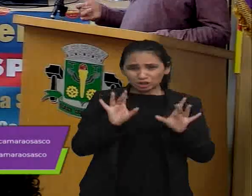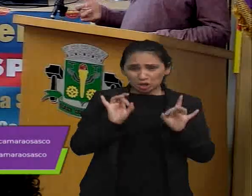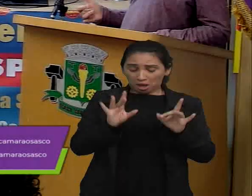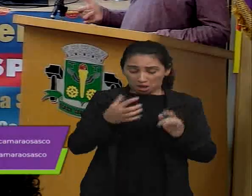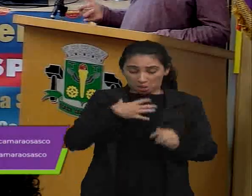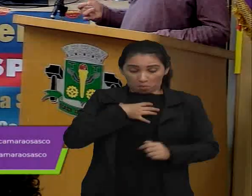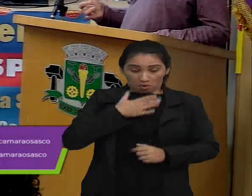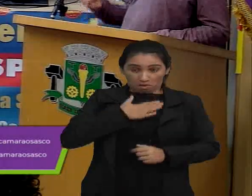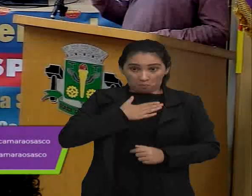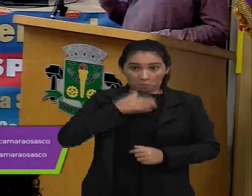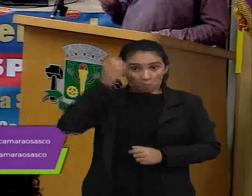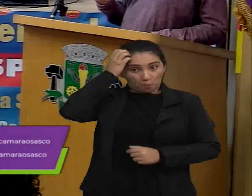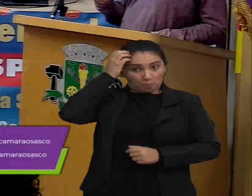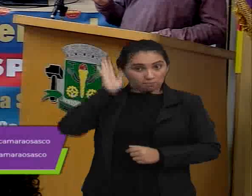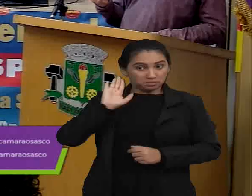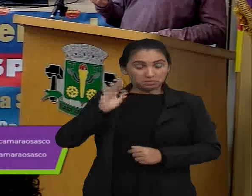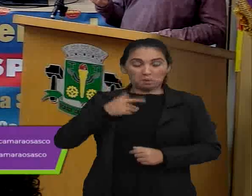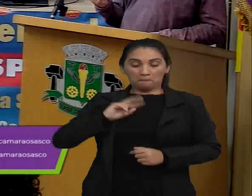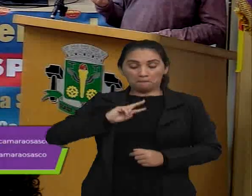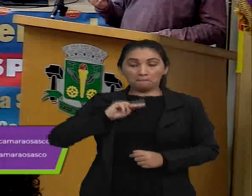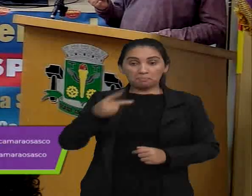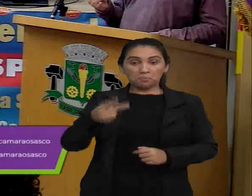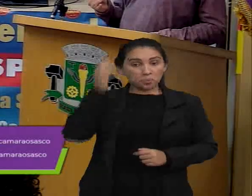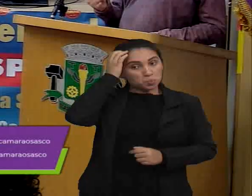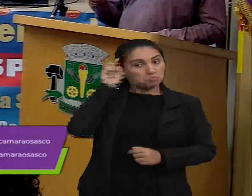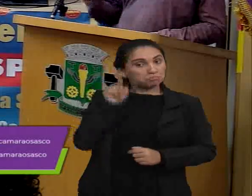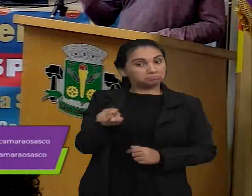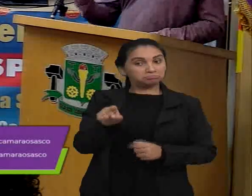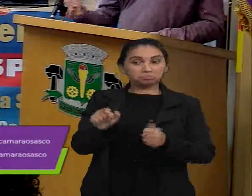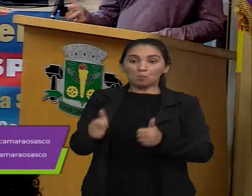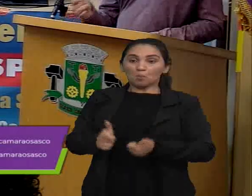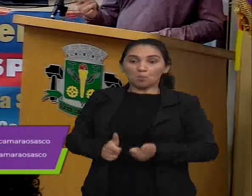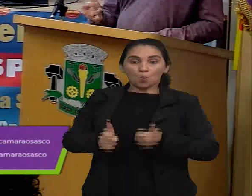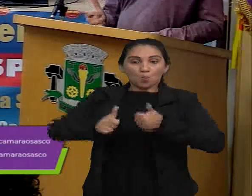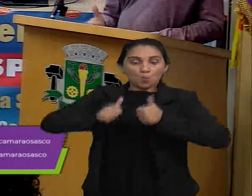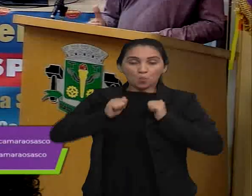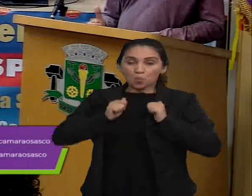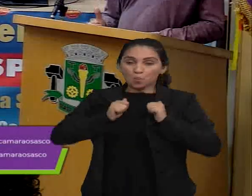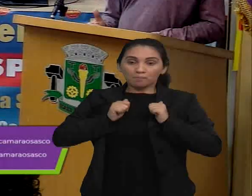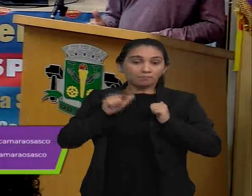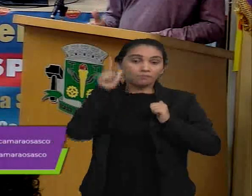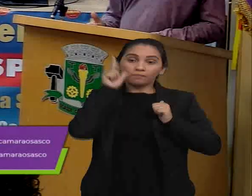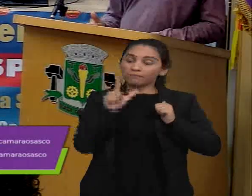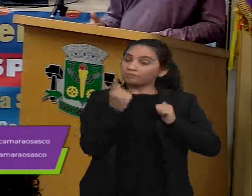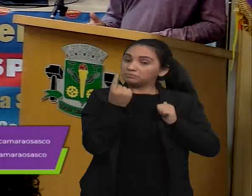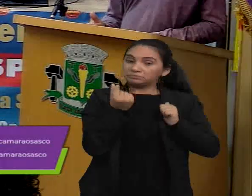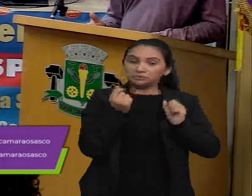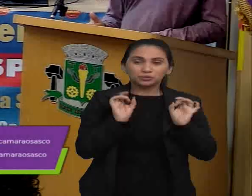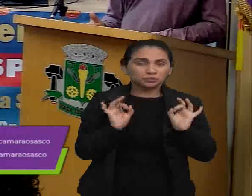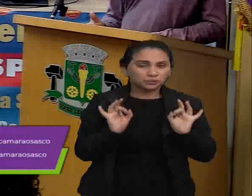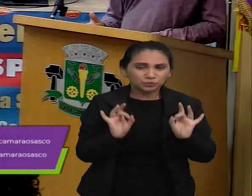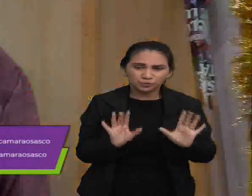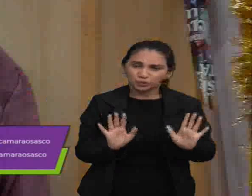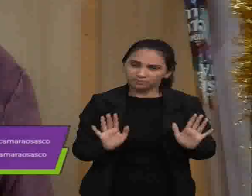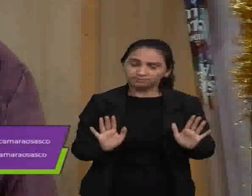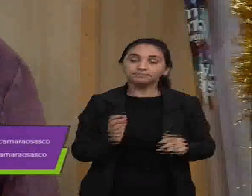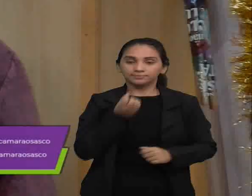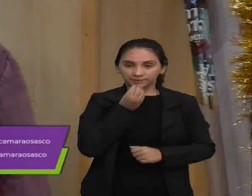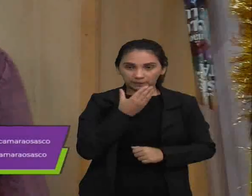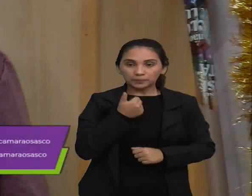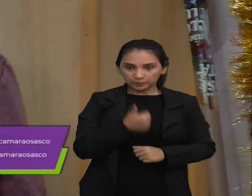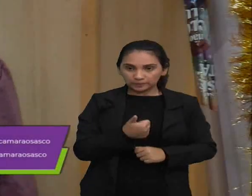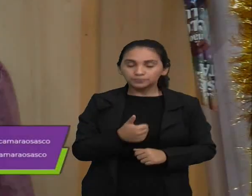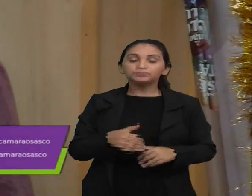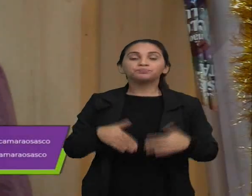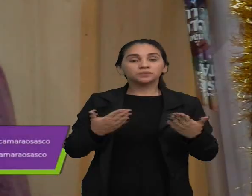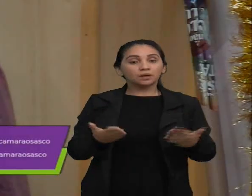responsabilidade. Mais do que isso, é ganhar dinheiro com a transferência. Está bom? Então,